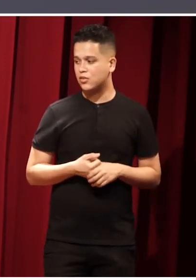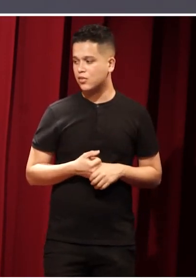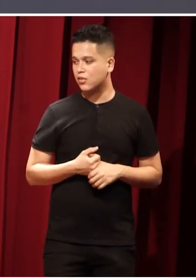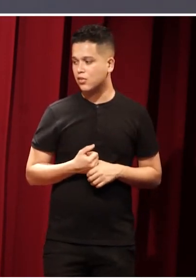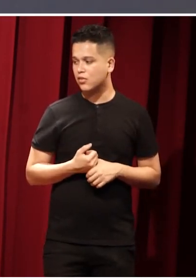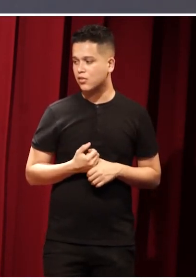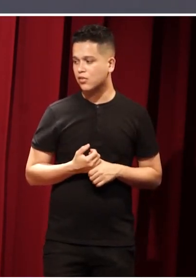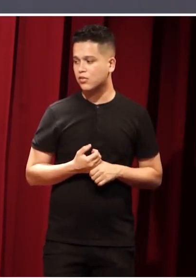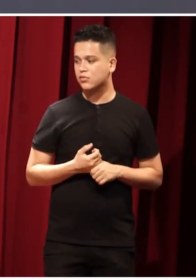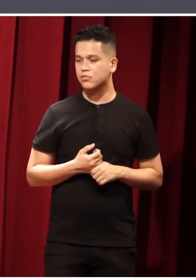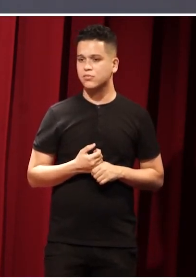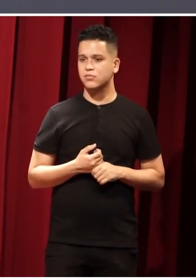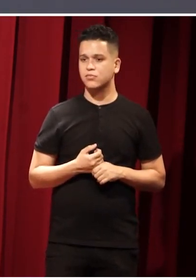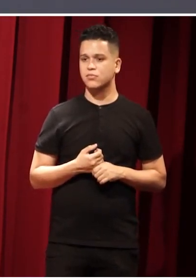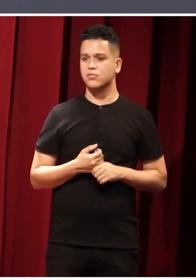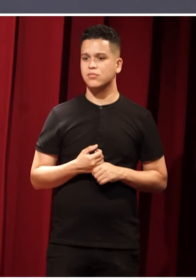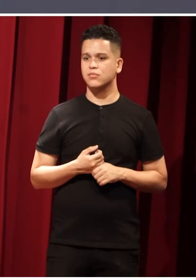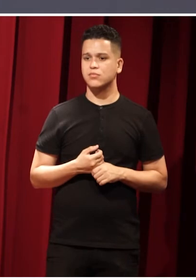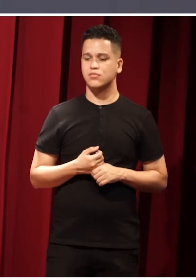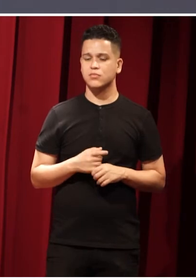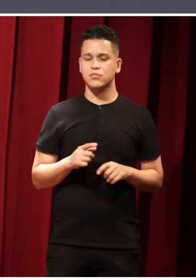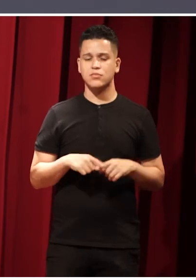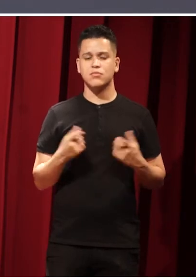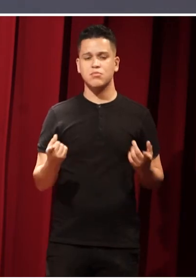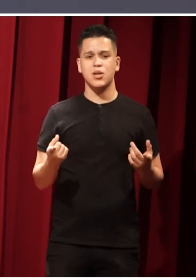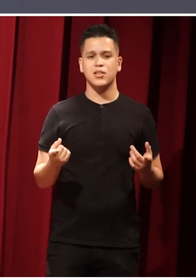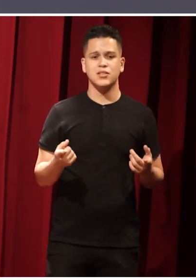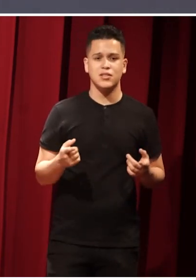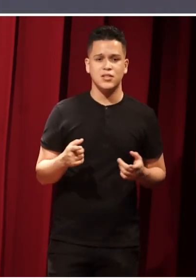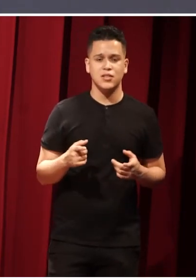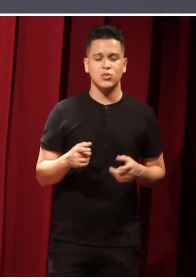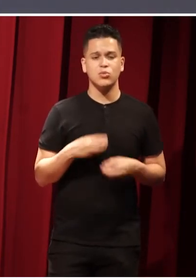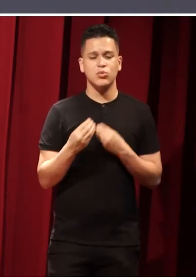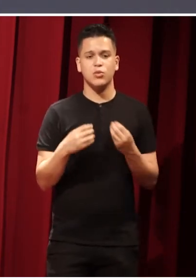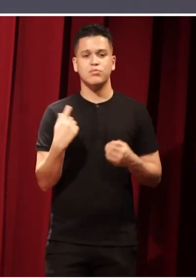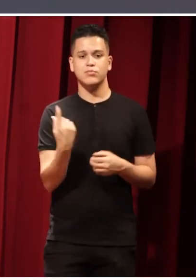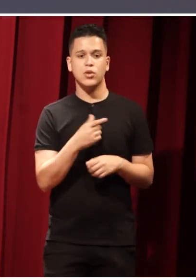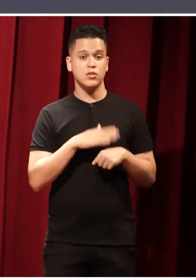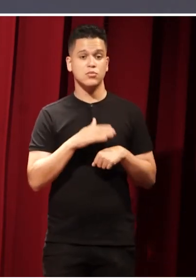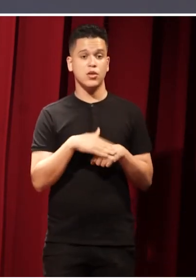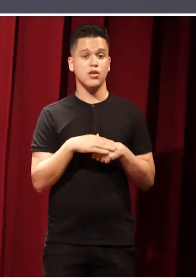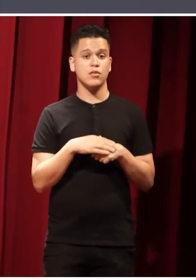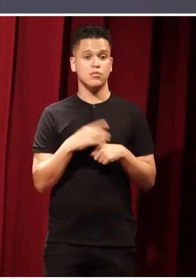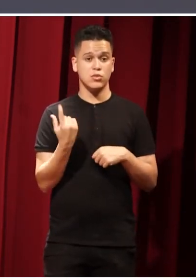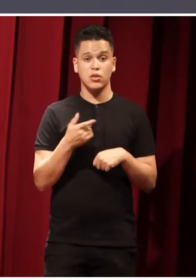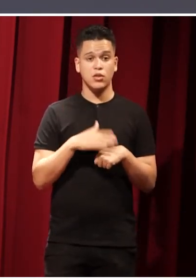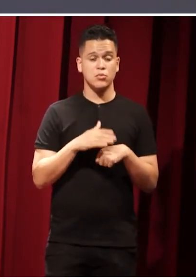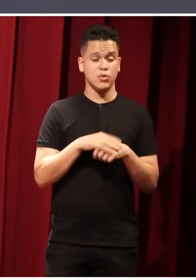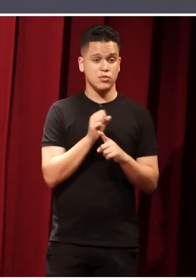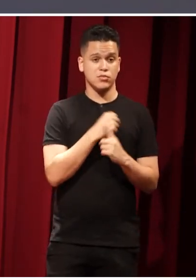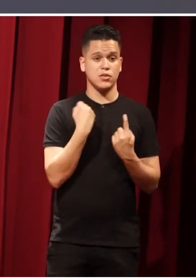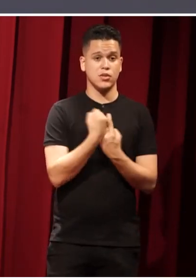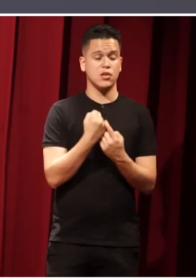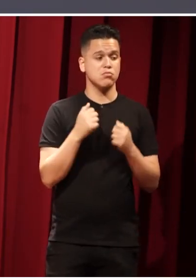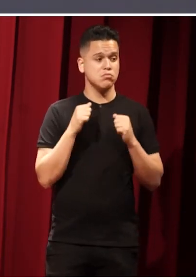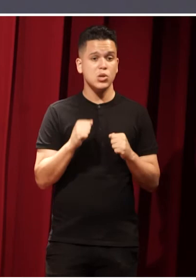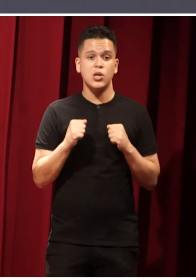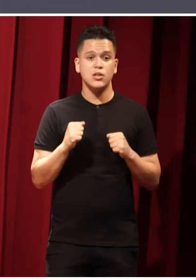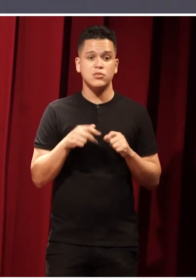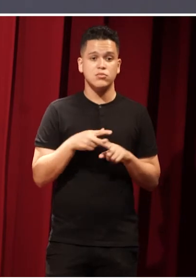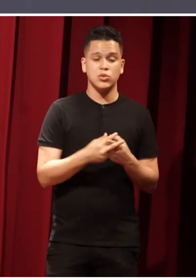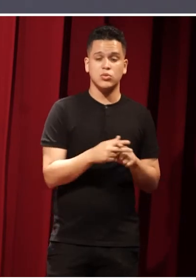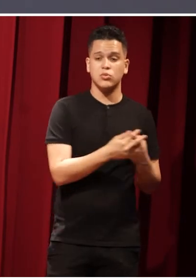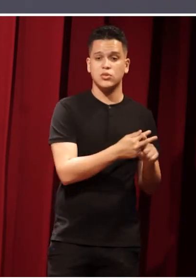qual a alternativa na ausência do Estado. A sociedade civil ou as organizações, uma espécie de uma força